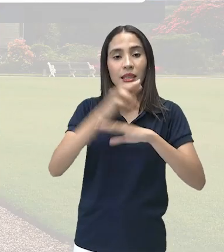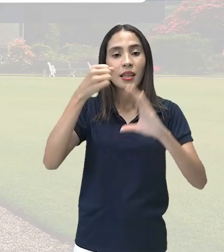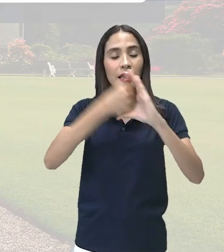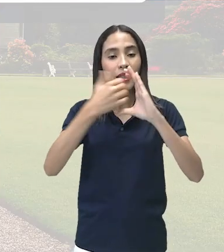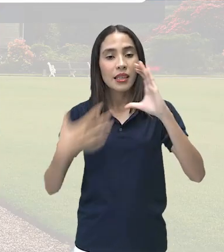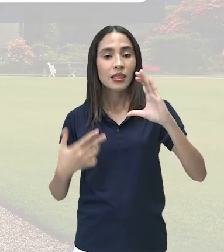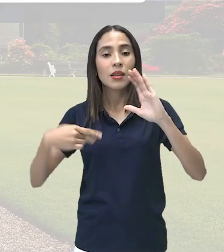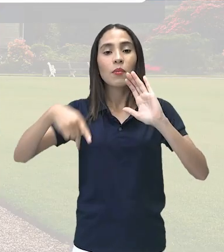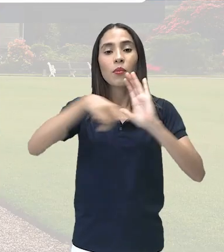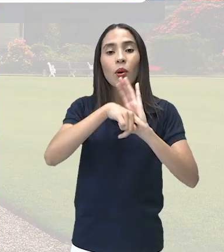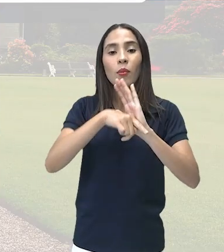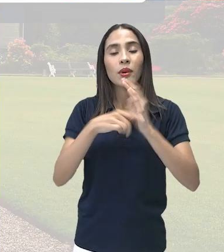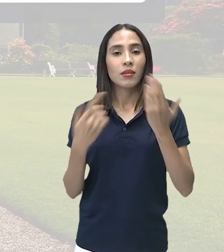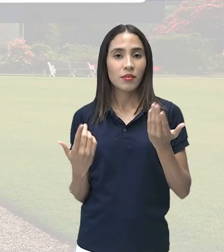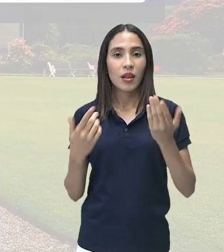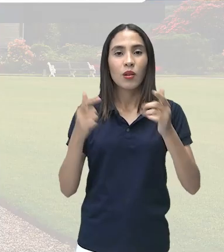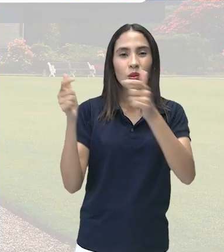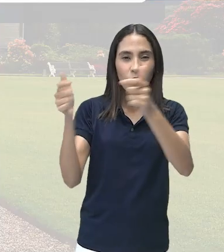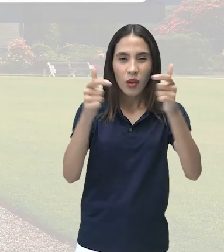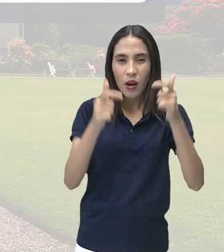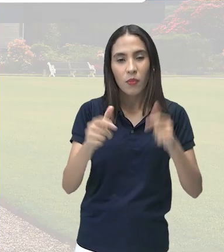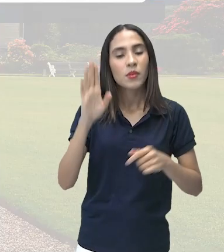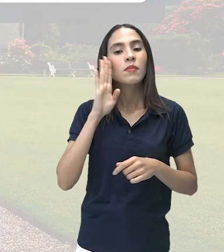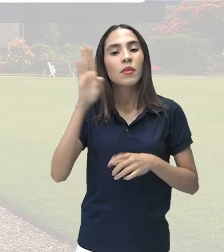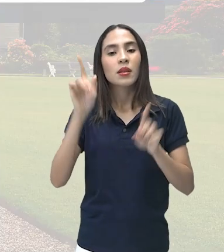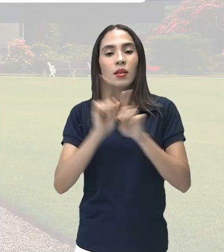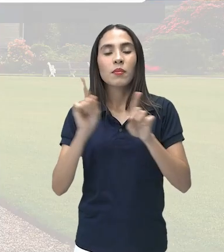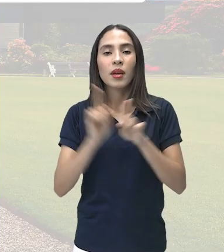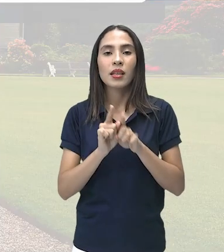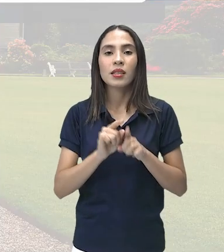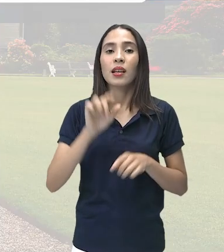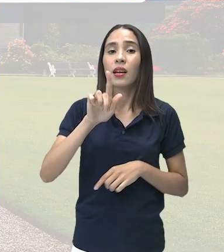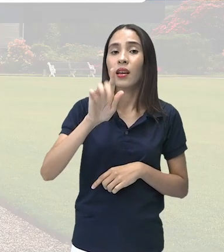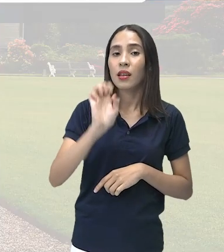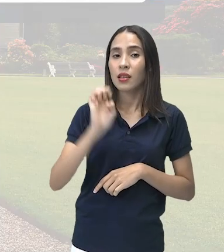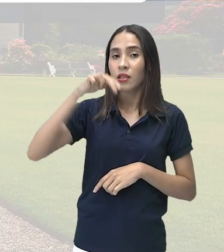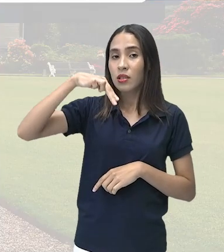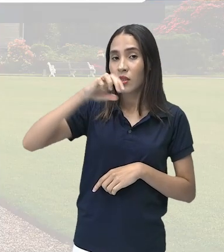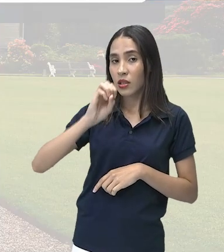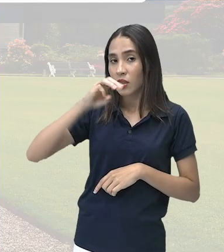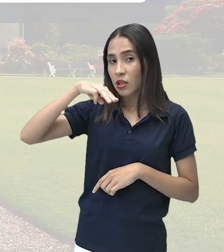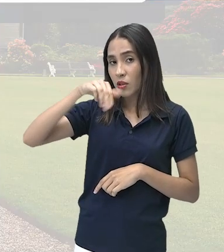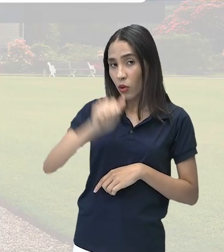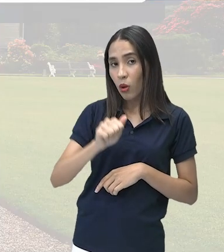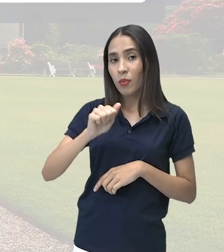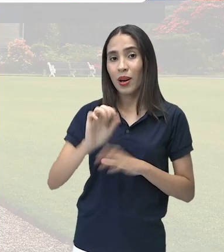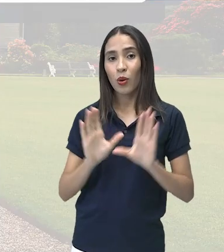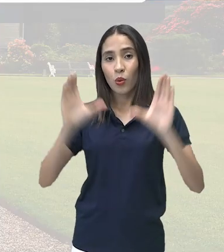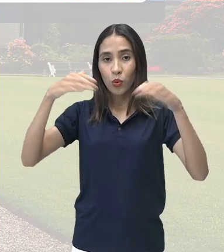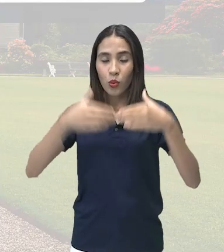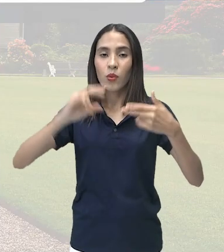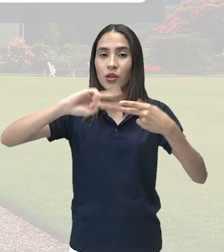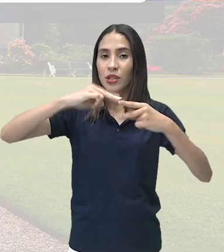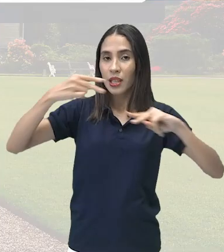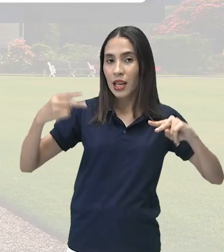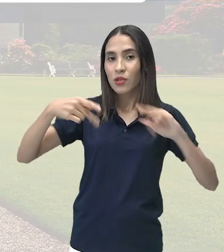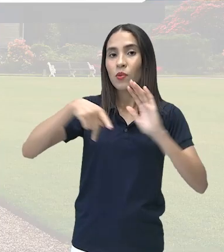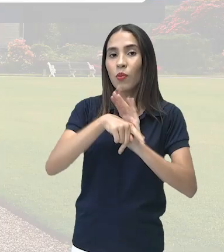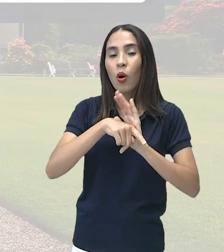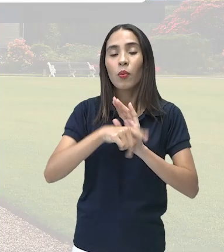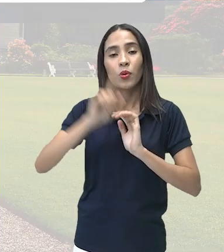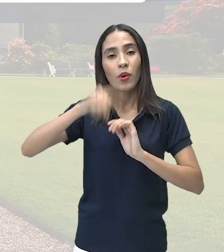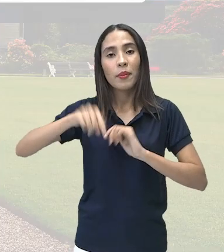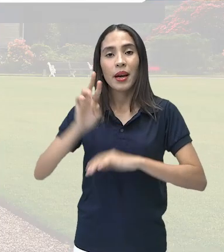as condições e características que estão ali localizados no genoma, né? Ou seja, nesse conjunto genético